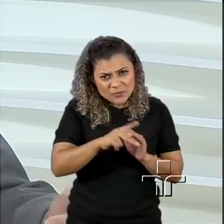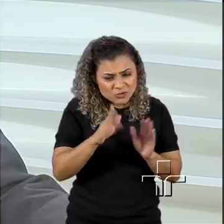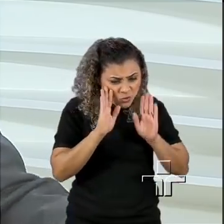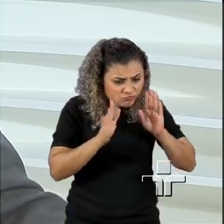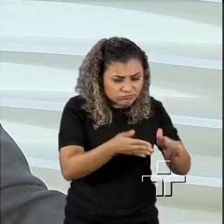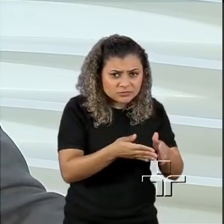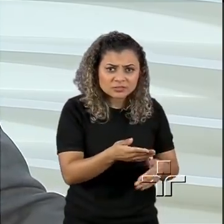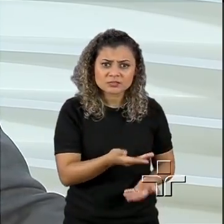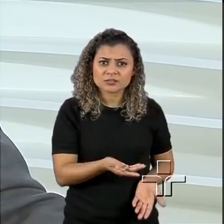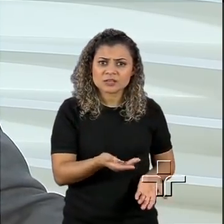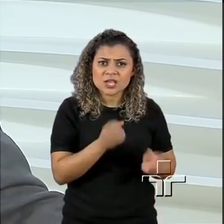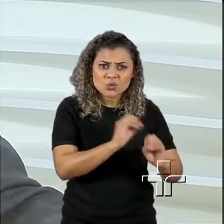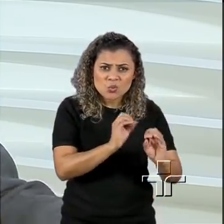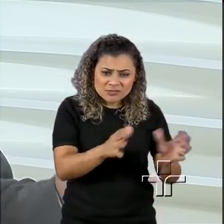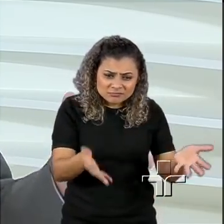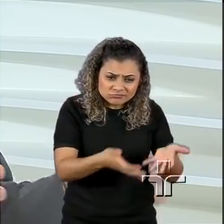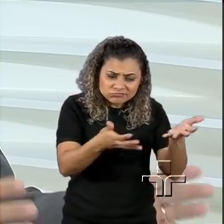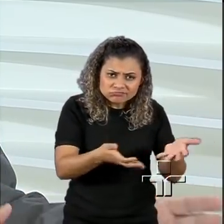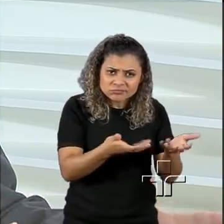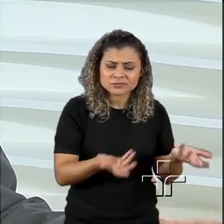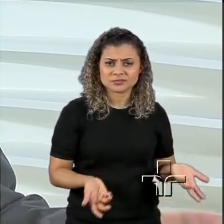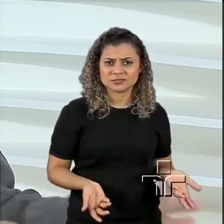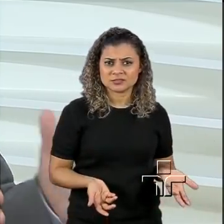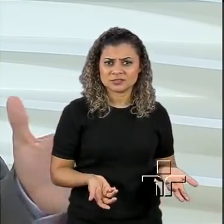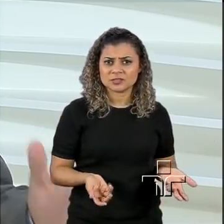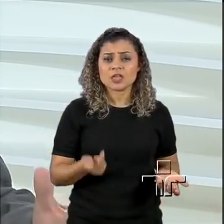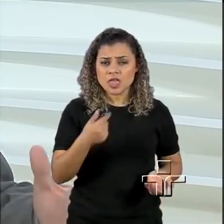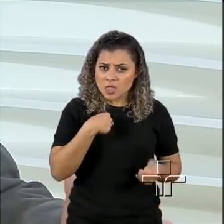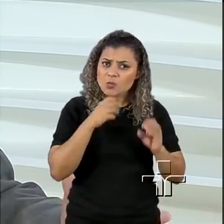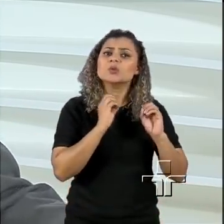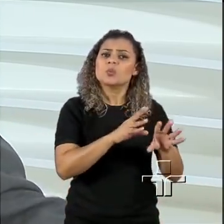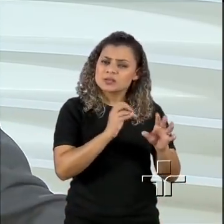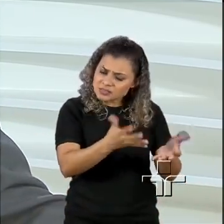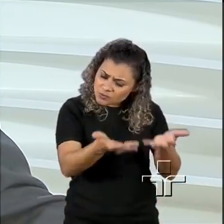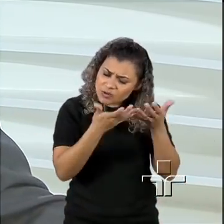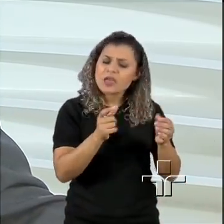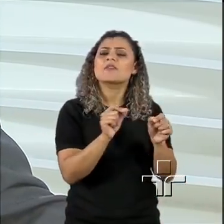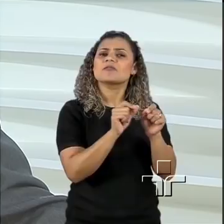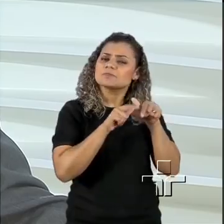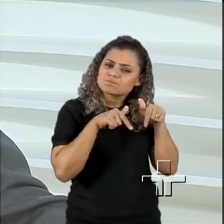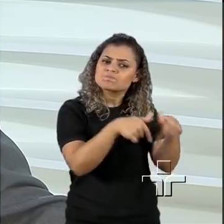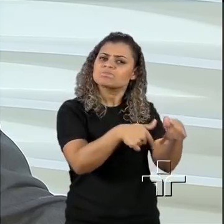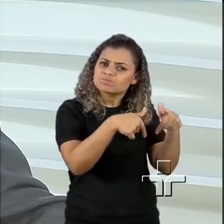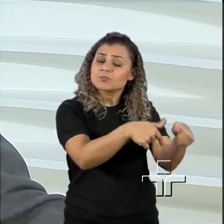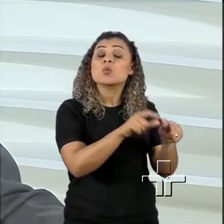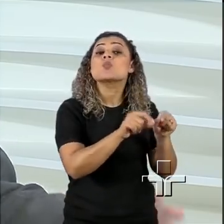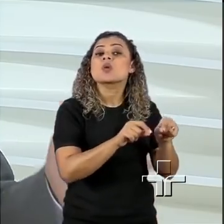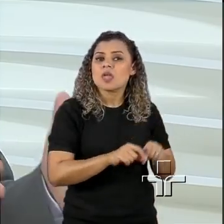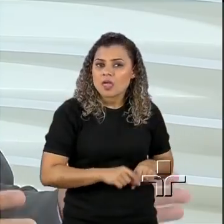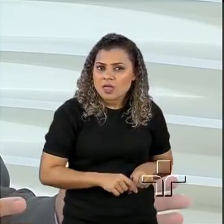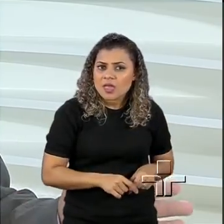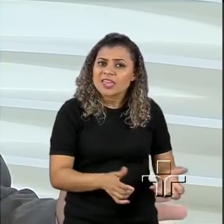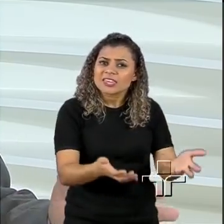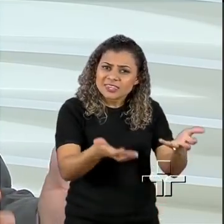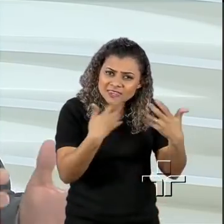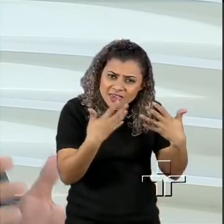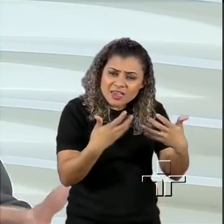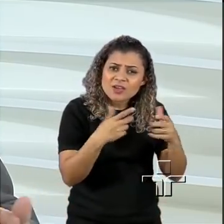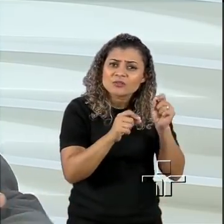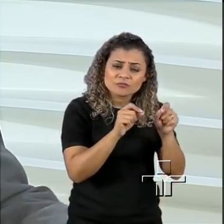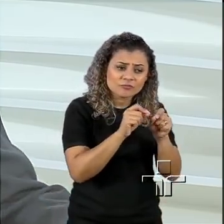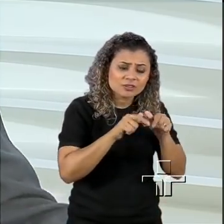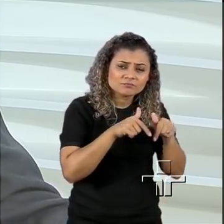educação das nossas crianças. E vou aqui na educação vamos fazer um processo onde,